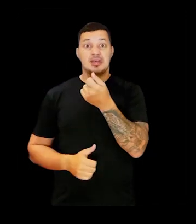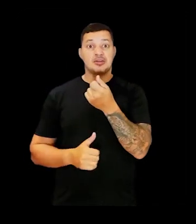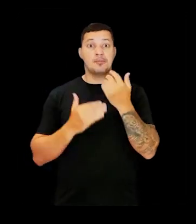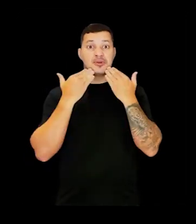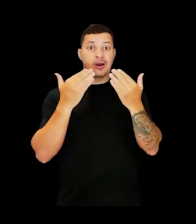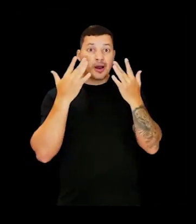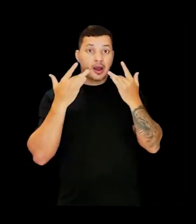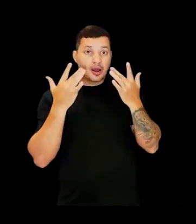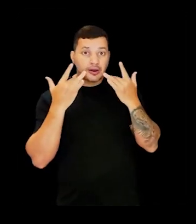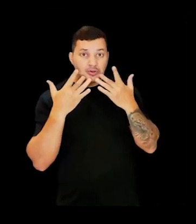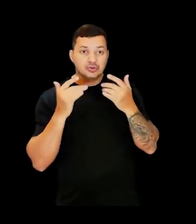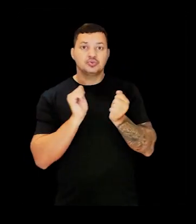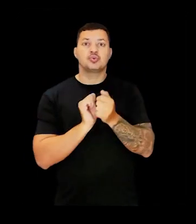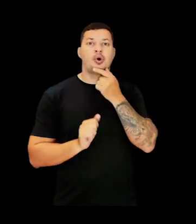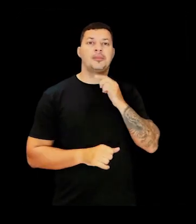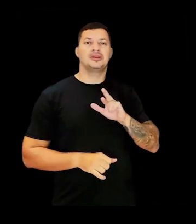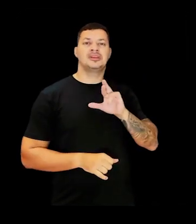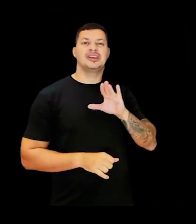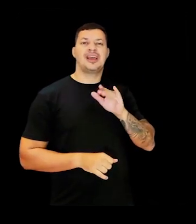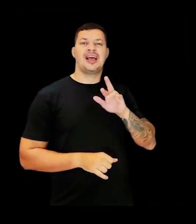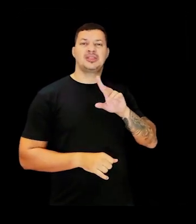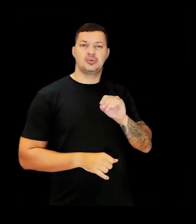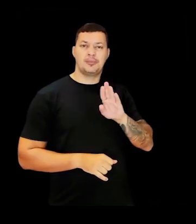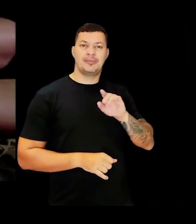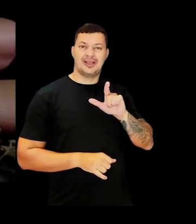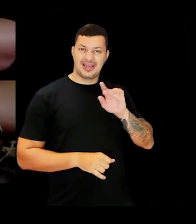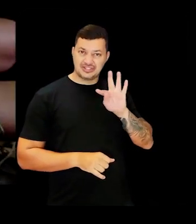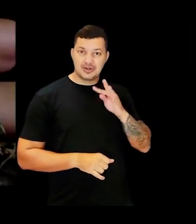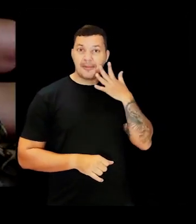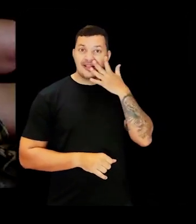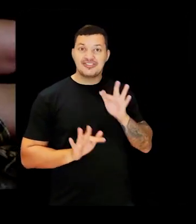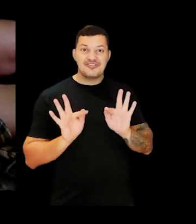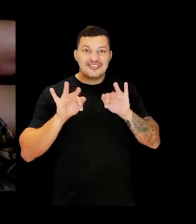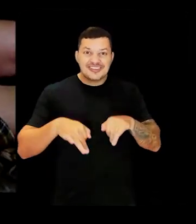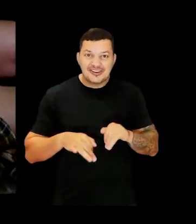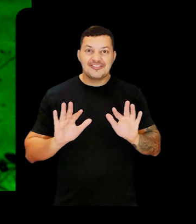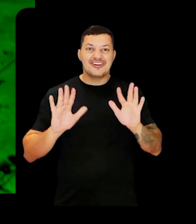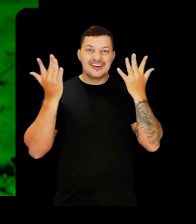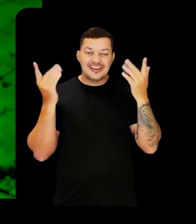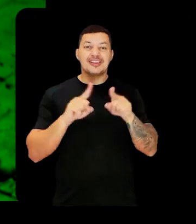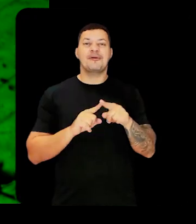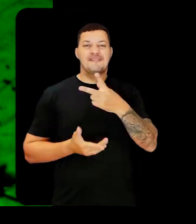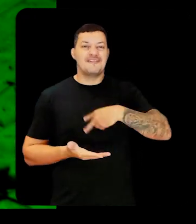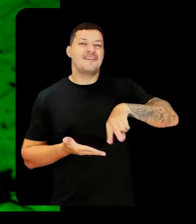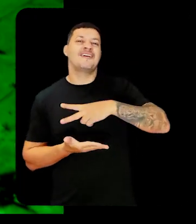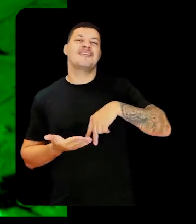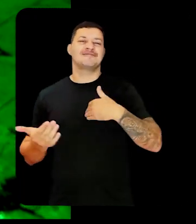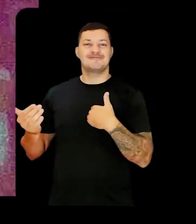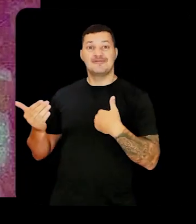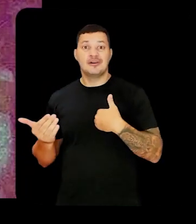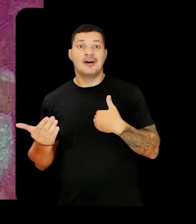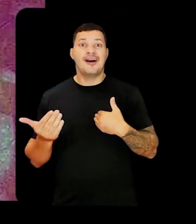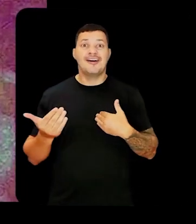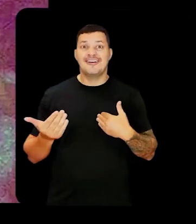6 peças, um sketch, com a presença do Ricardo Blatt, dando uma palestra no final, e fora apresentações de dança, de salão, teve dança do ventre, ou seja,